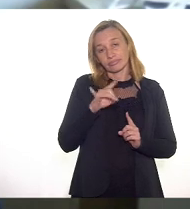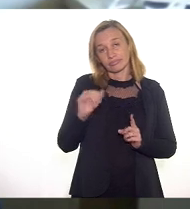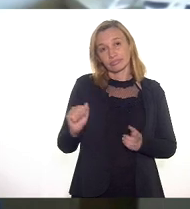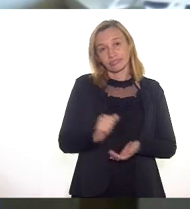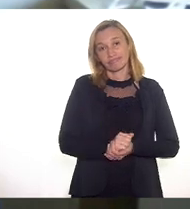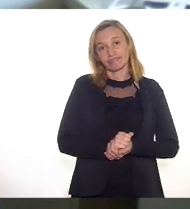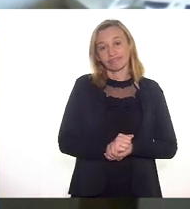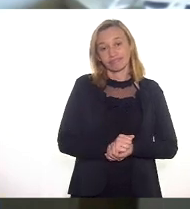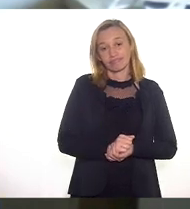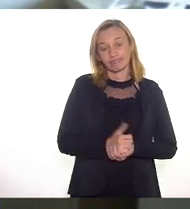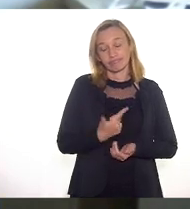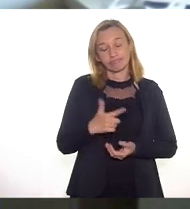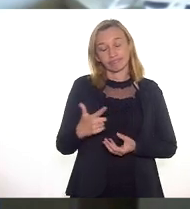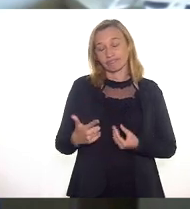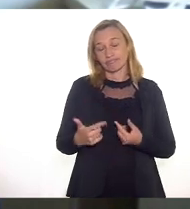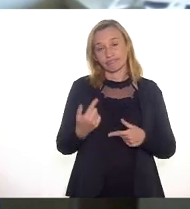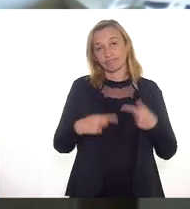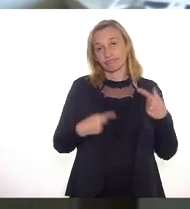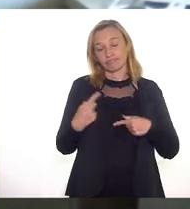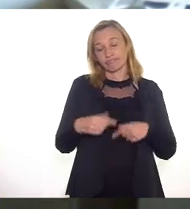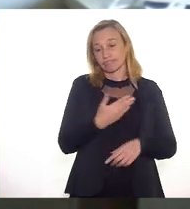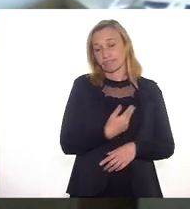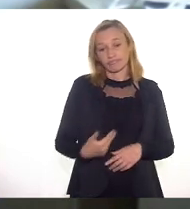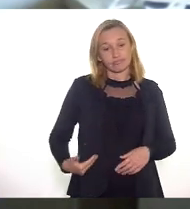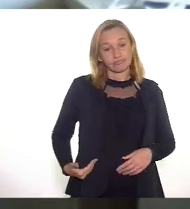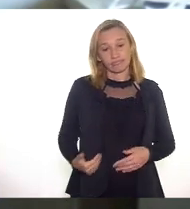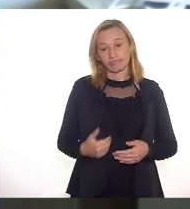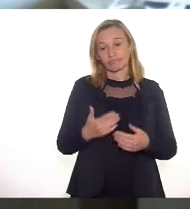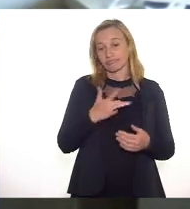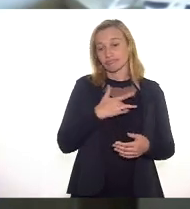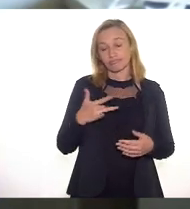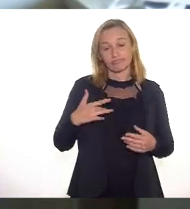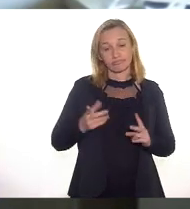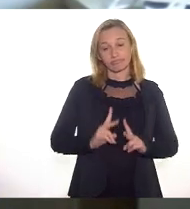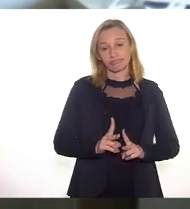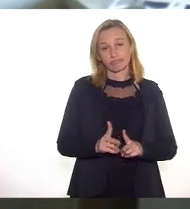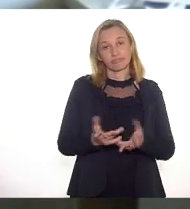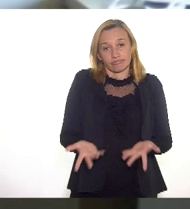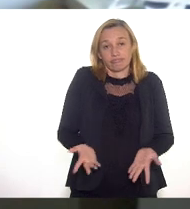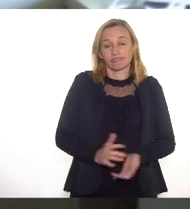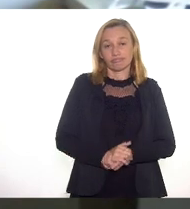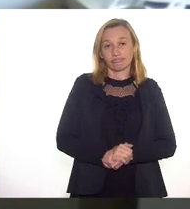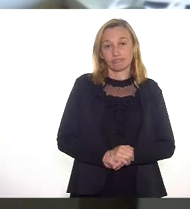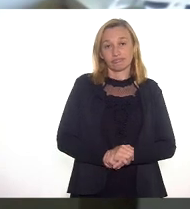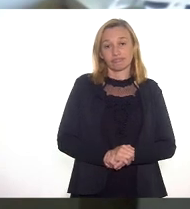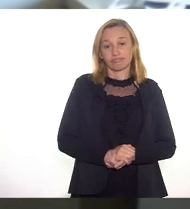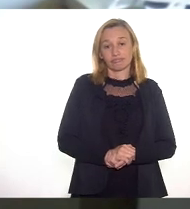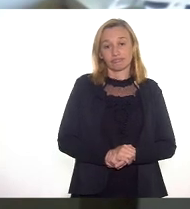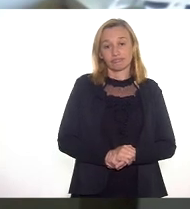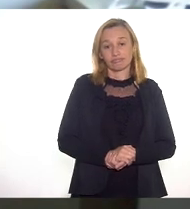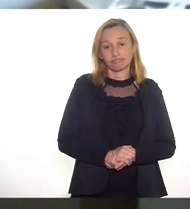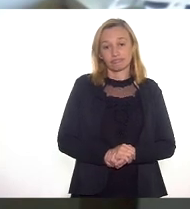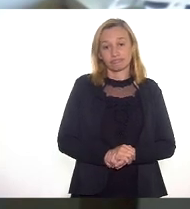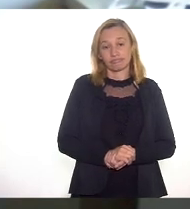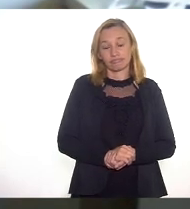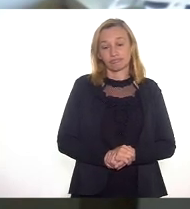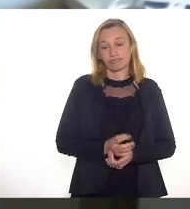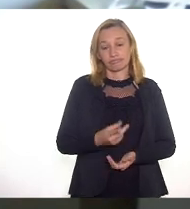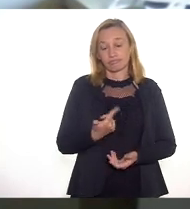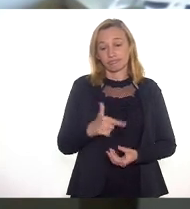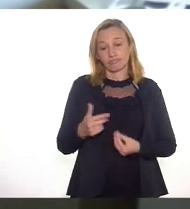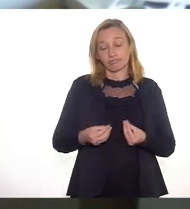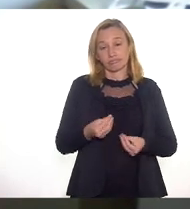5 meses e 15 dias? Não tem política pública de saúde que vá funcionar, porque é uma descontinuidade